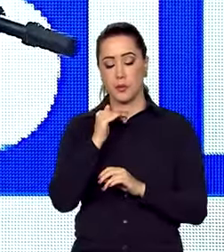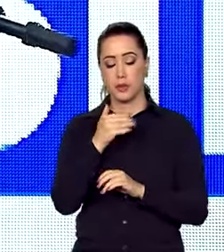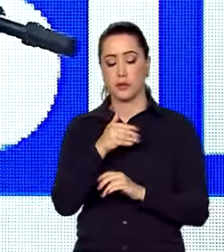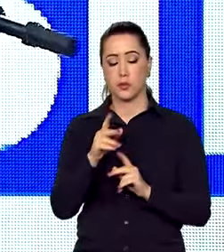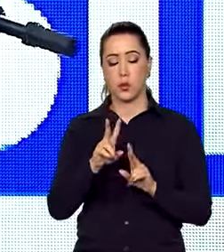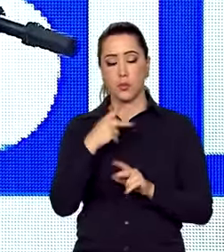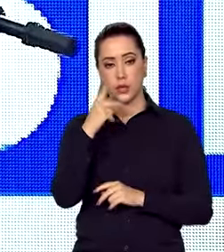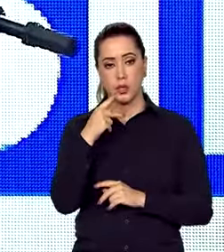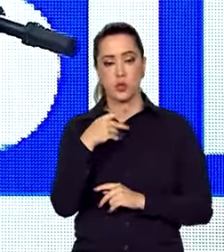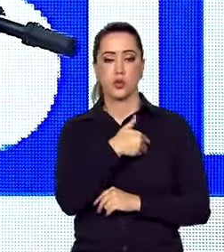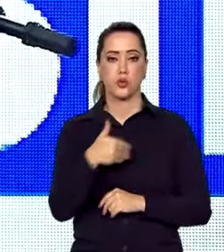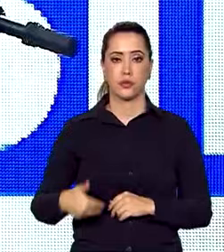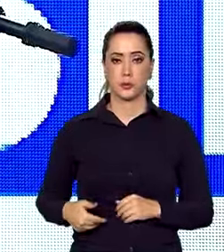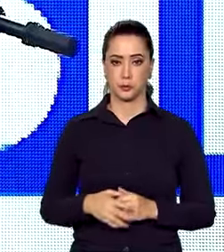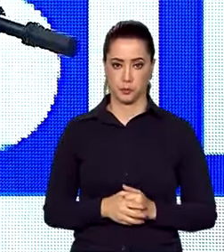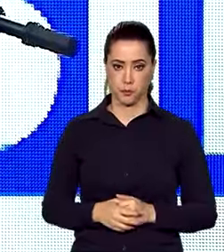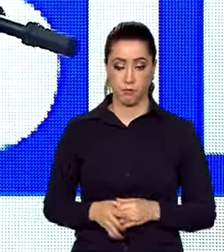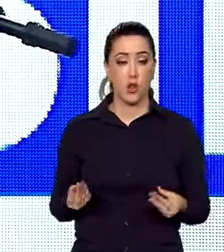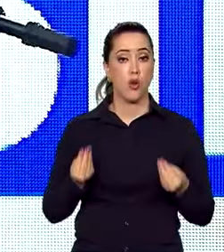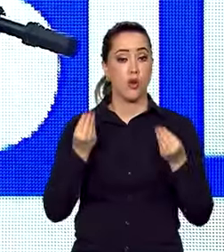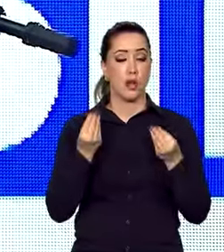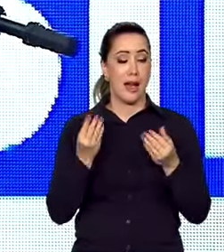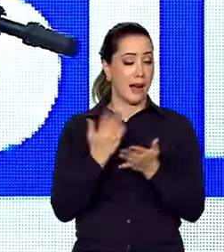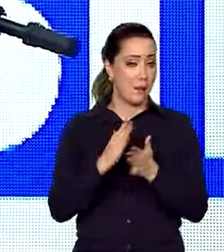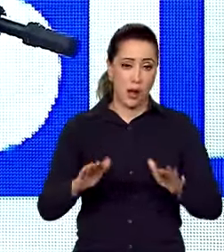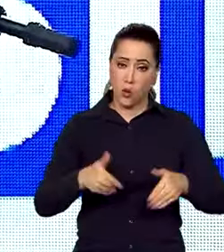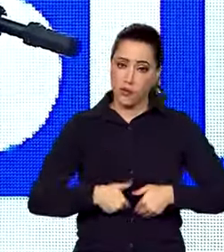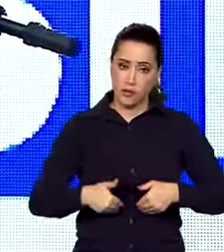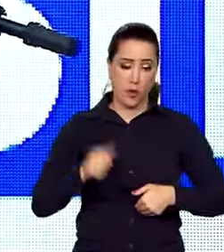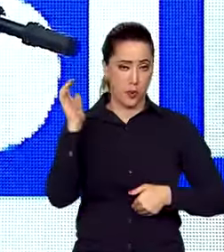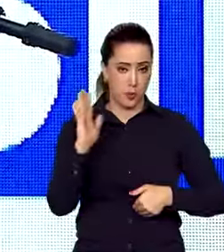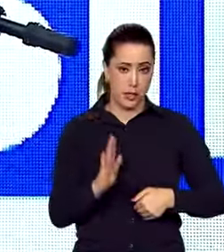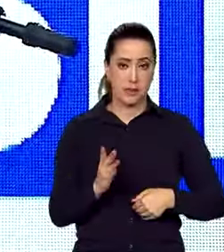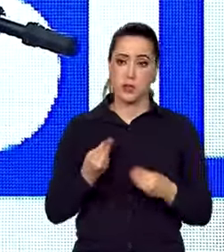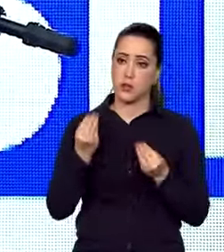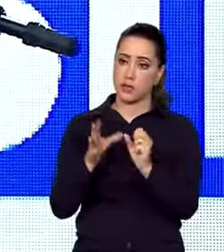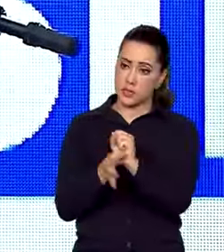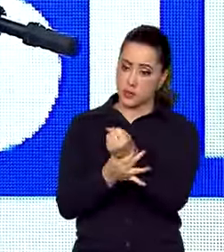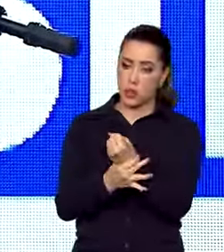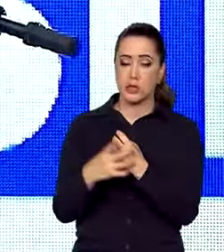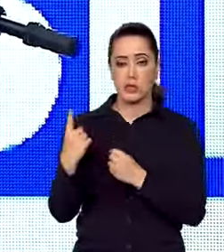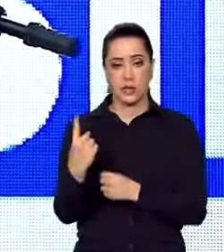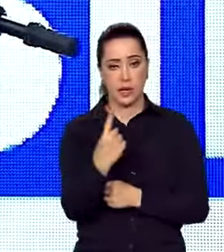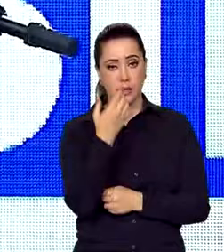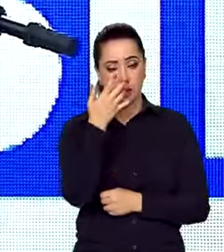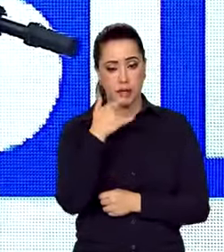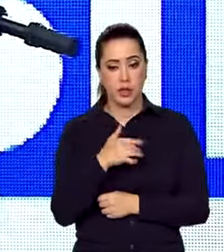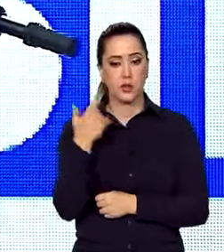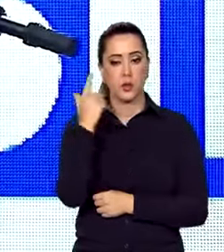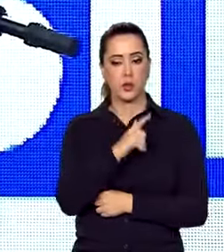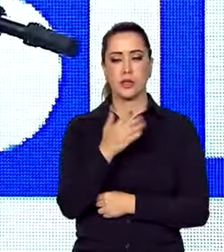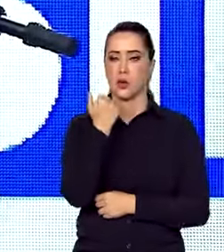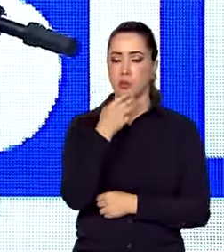da fome e assegurar que cada criança, adolescente e adulto volte a fazer no mínimo 3 refeições diárias por dia